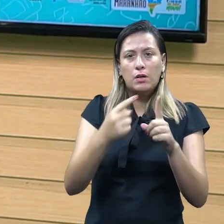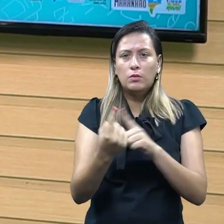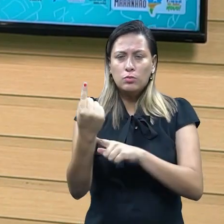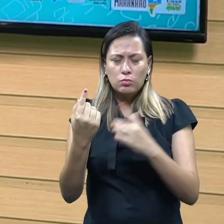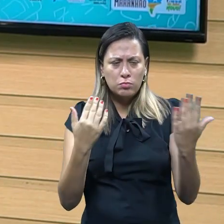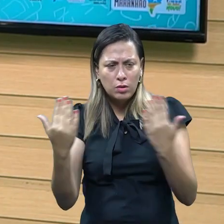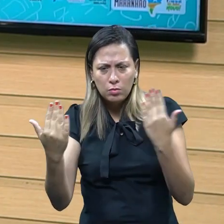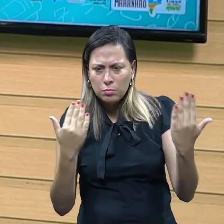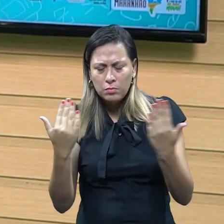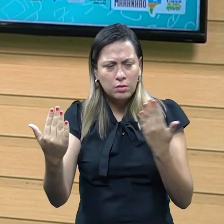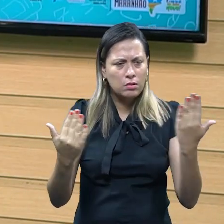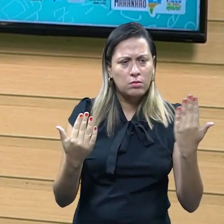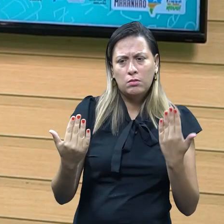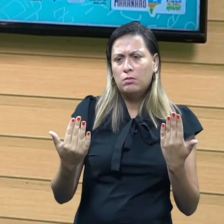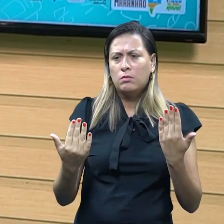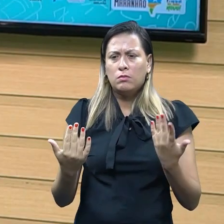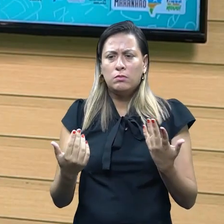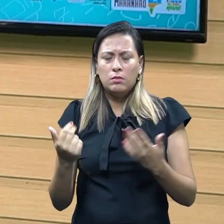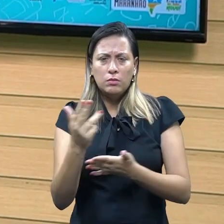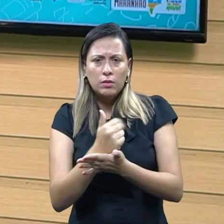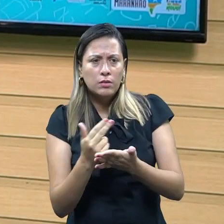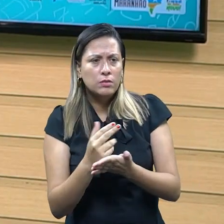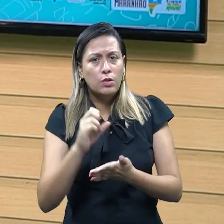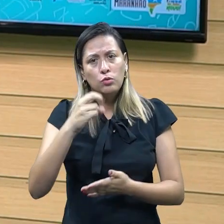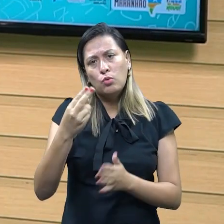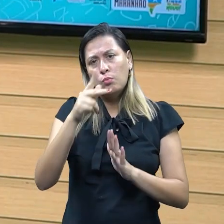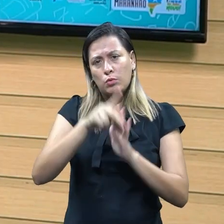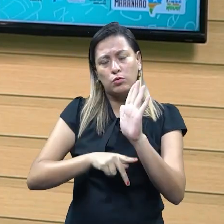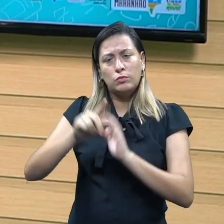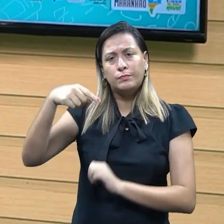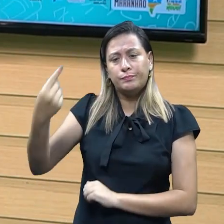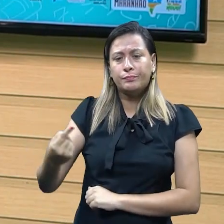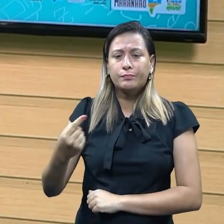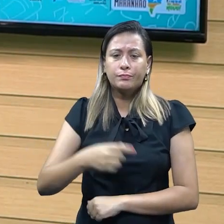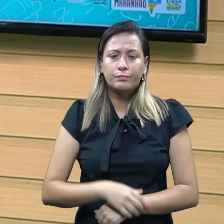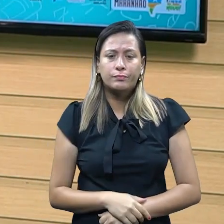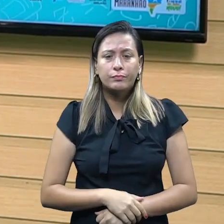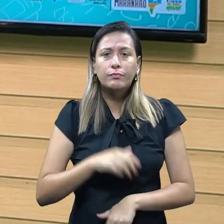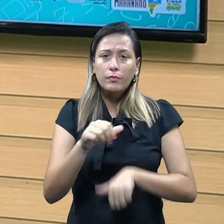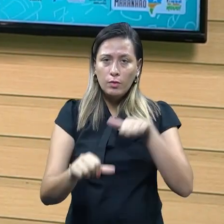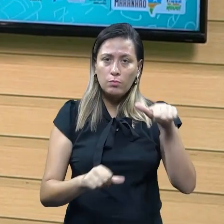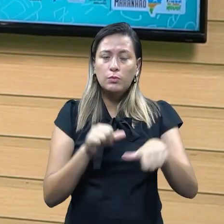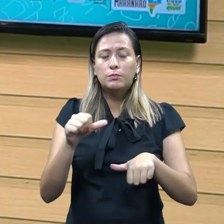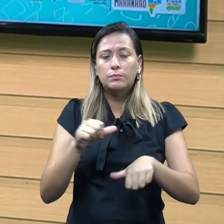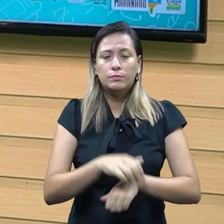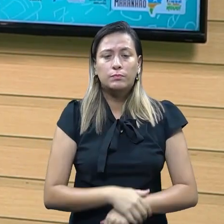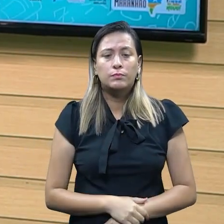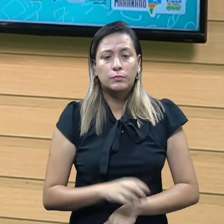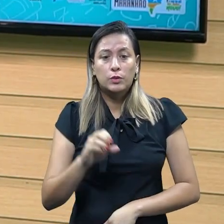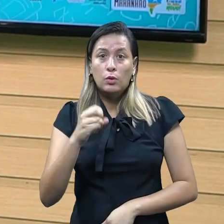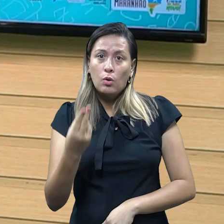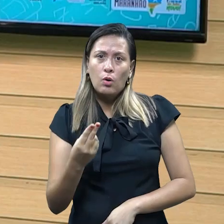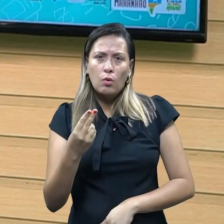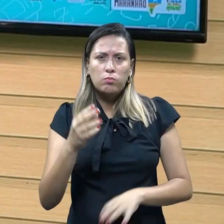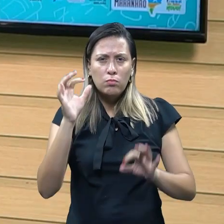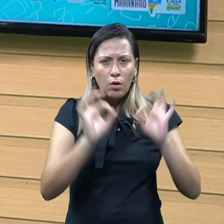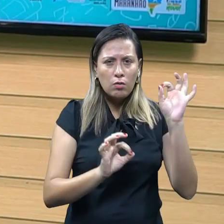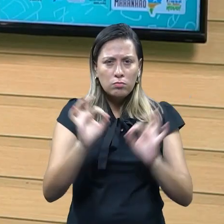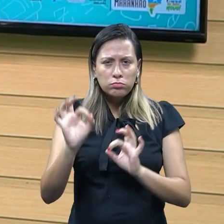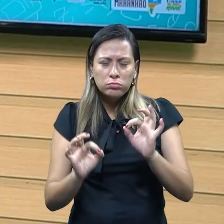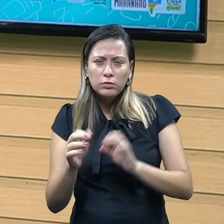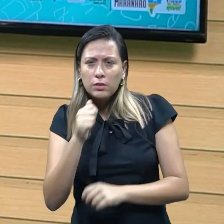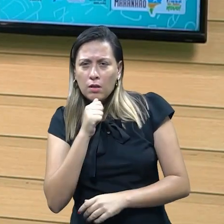um mais um para fazer a comparação, ou simplesmente para fazer um outro projeto, você modifica. Ou ainda se